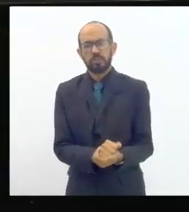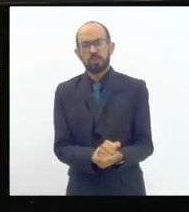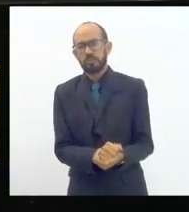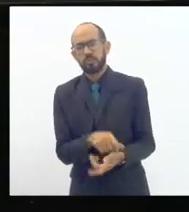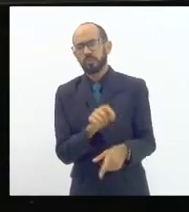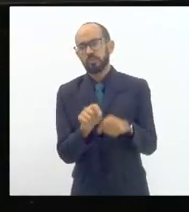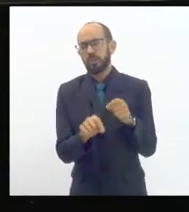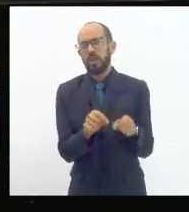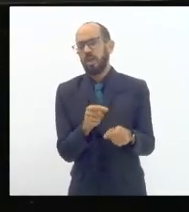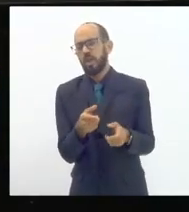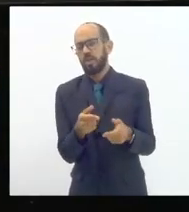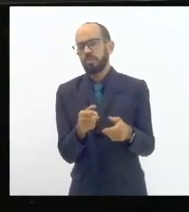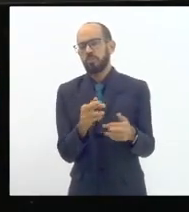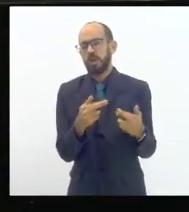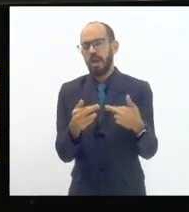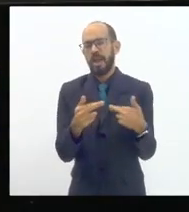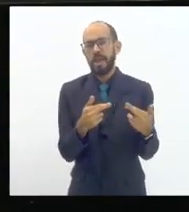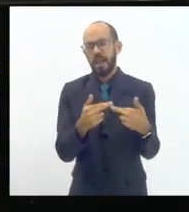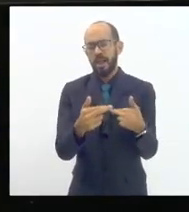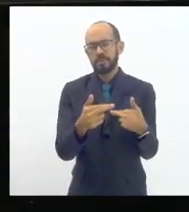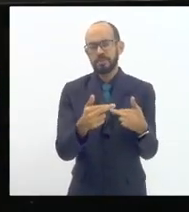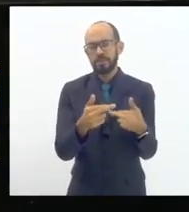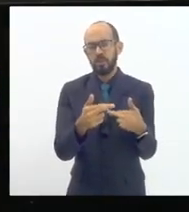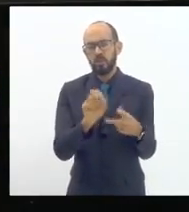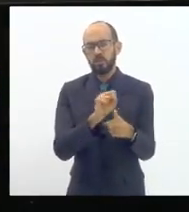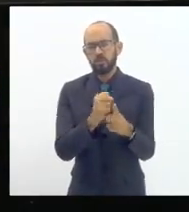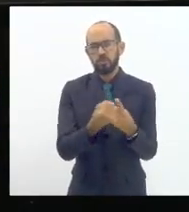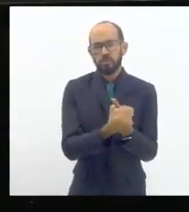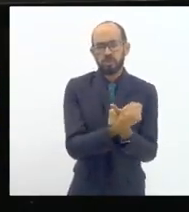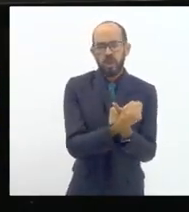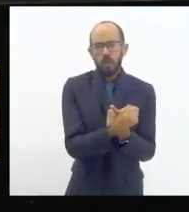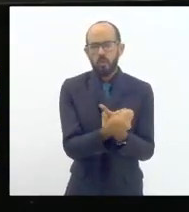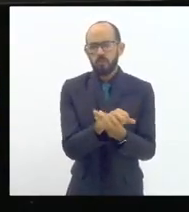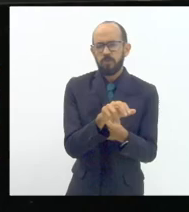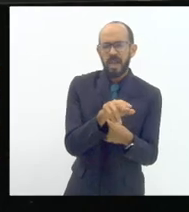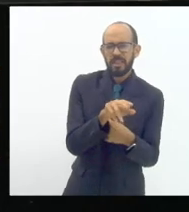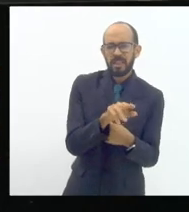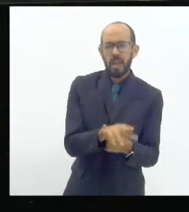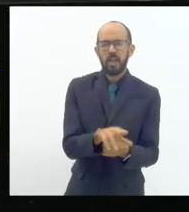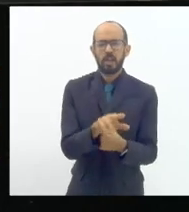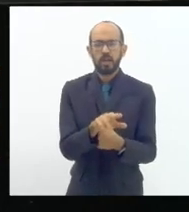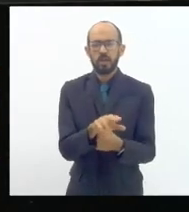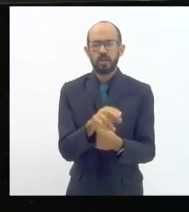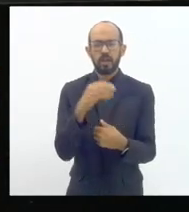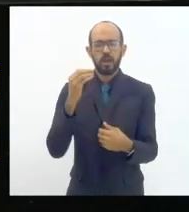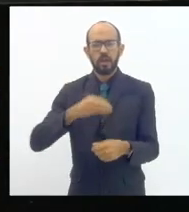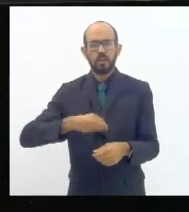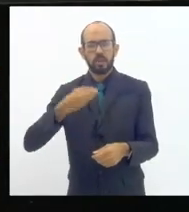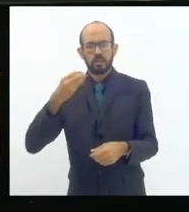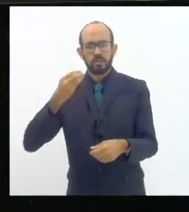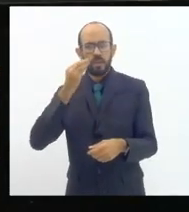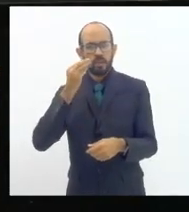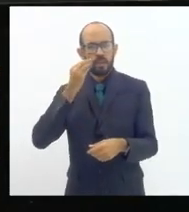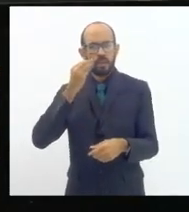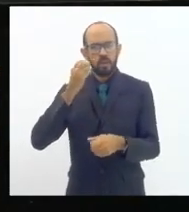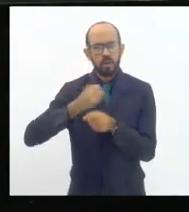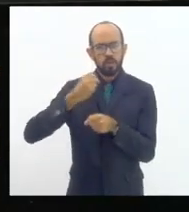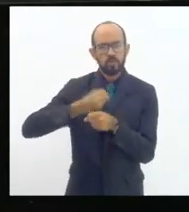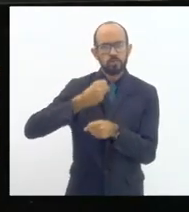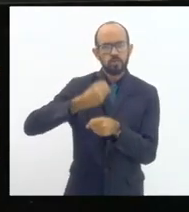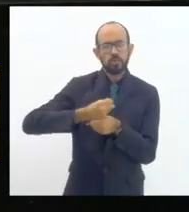da relação fraterna, buscando construir aquilo que